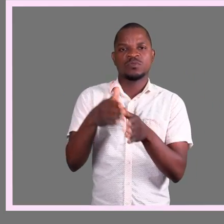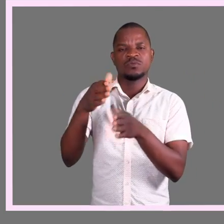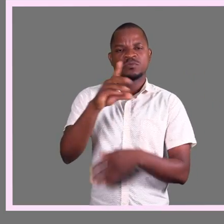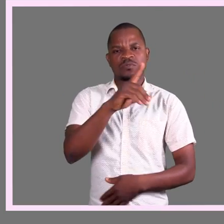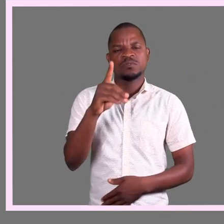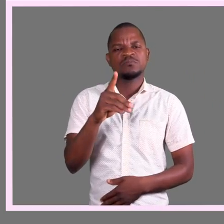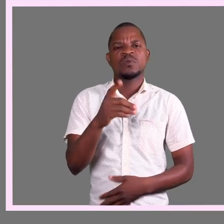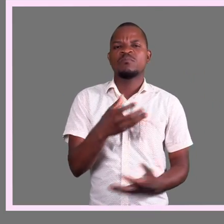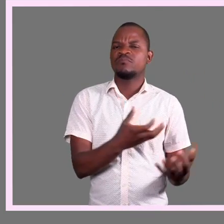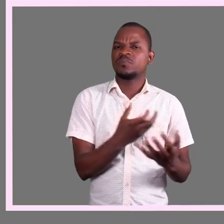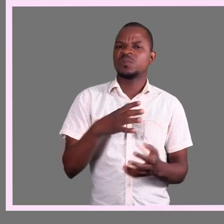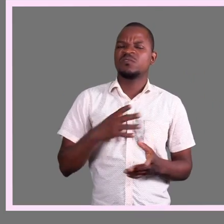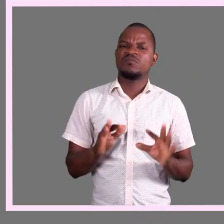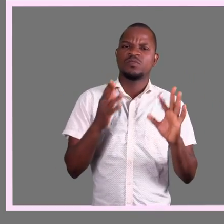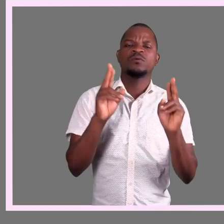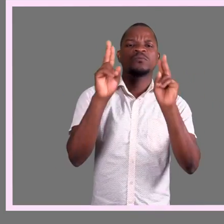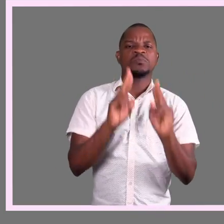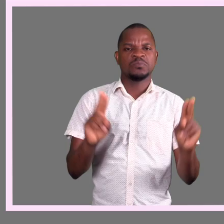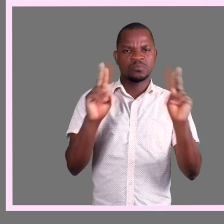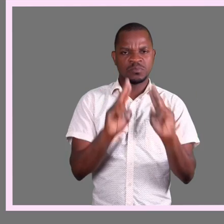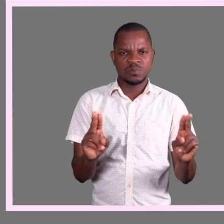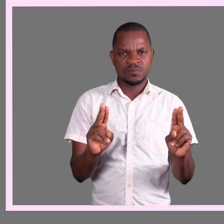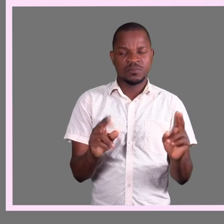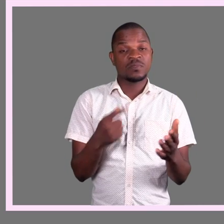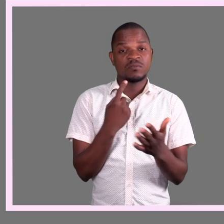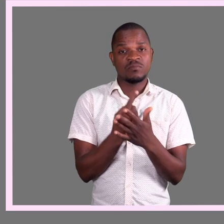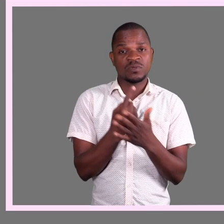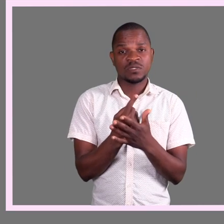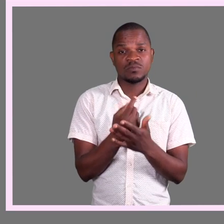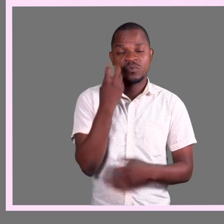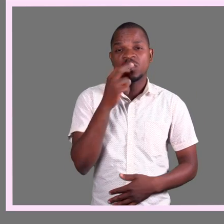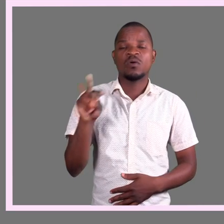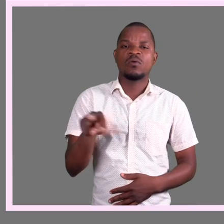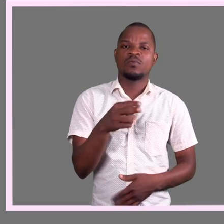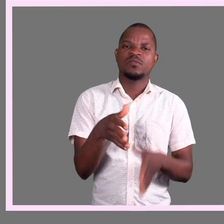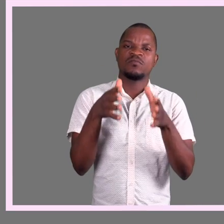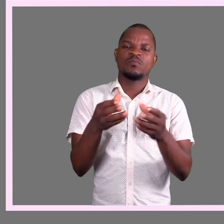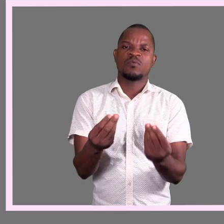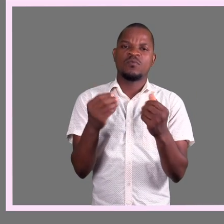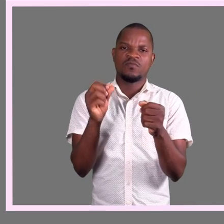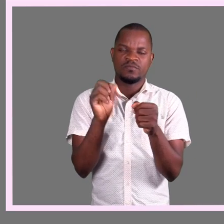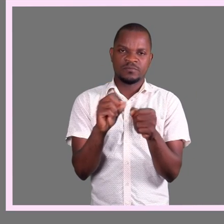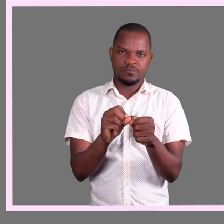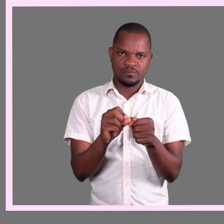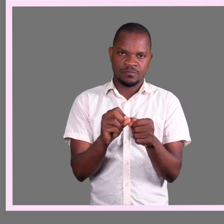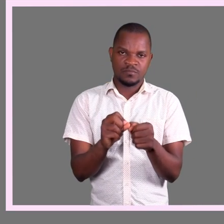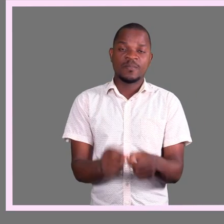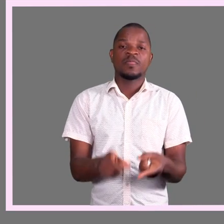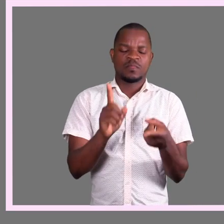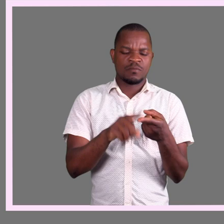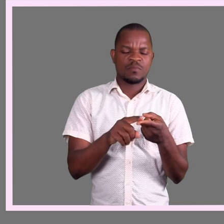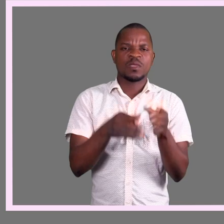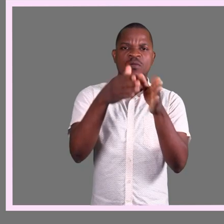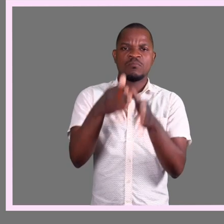de critério para também essas pessoas que não trabalham, pode ter um televisor e ter uma casa porque alguém lhe deu, ter